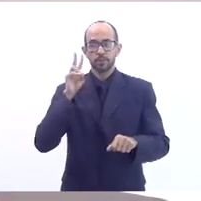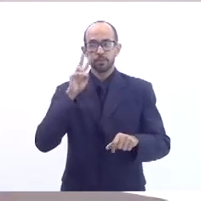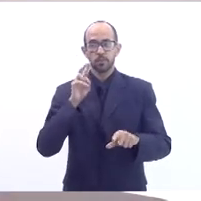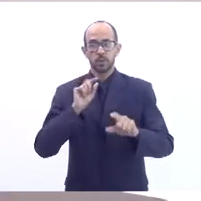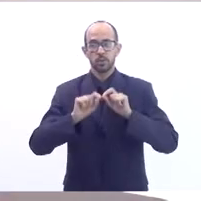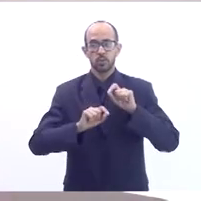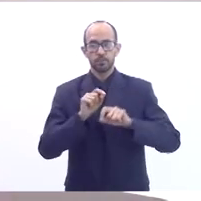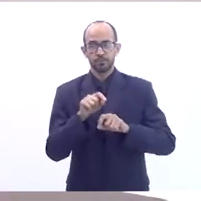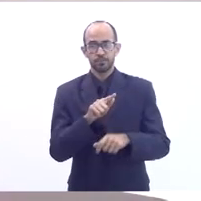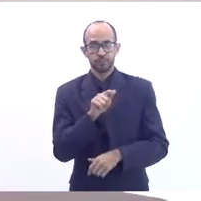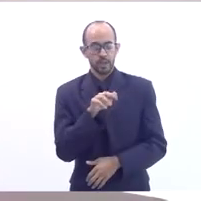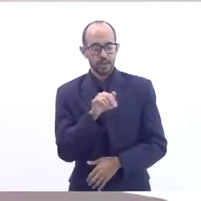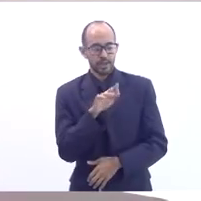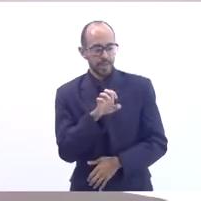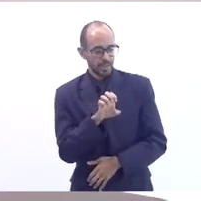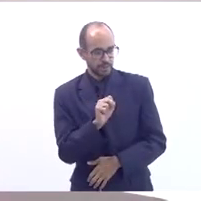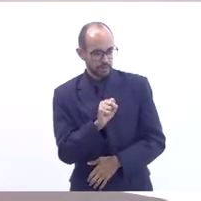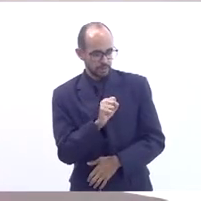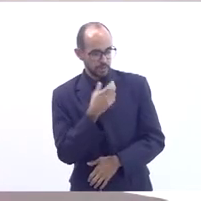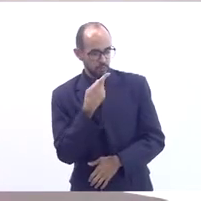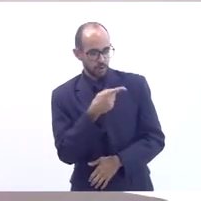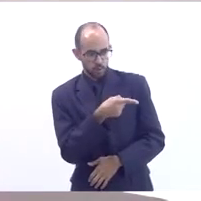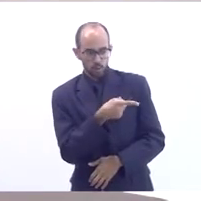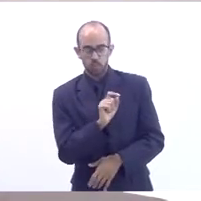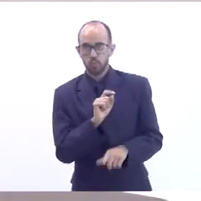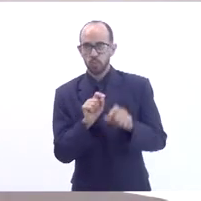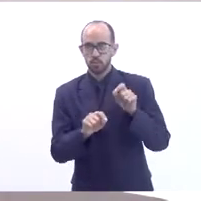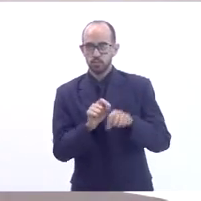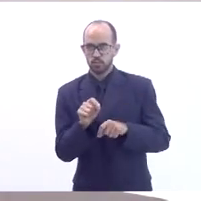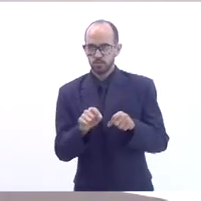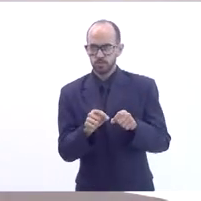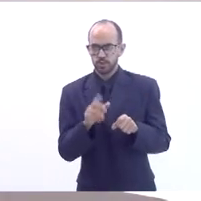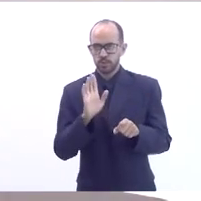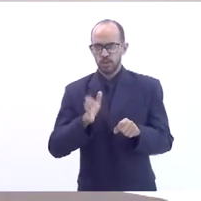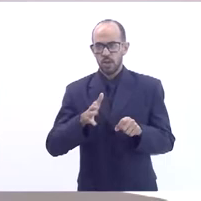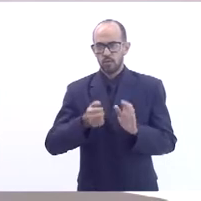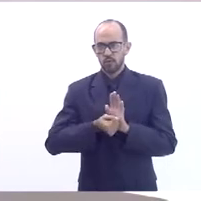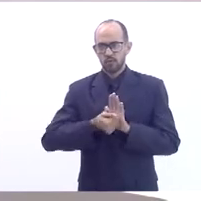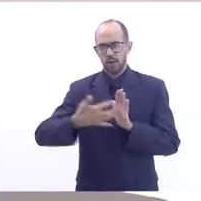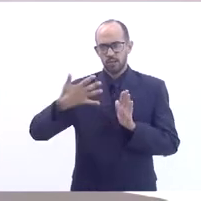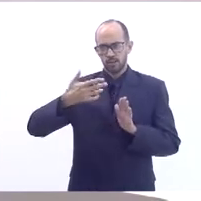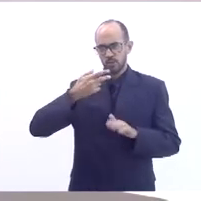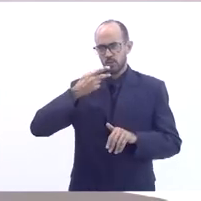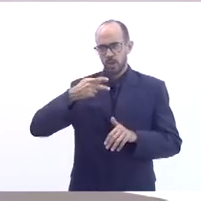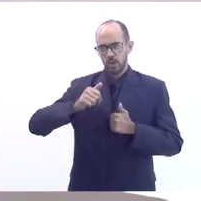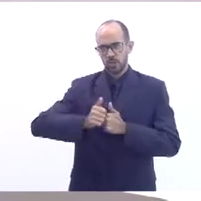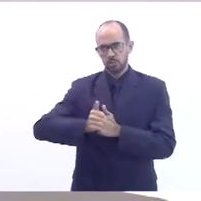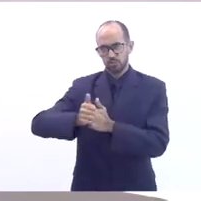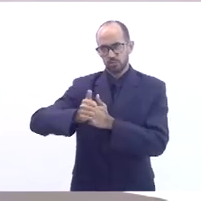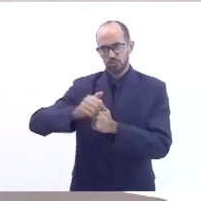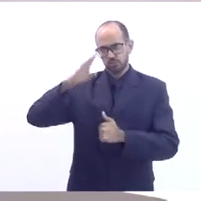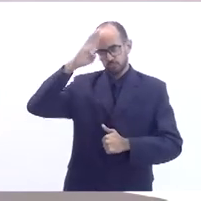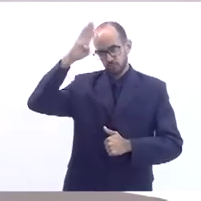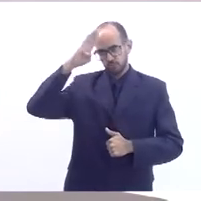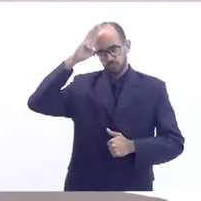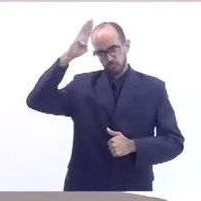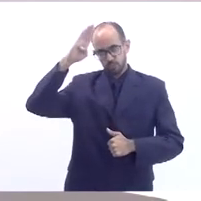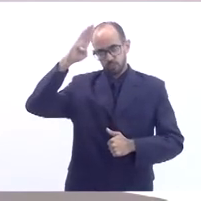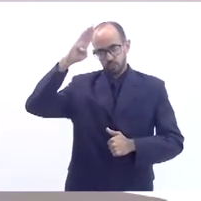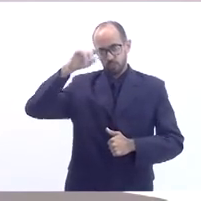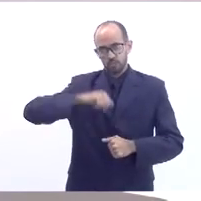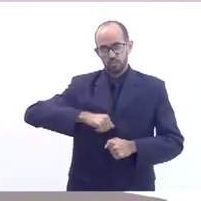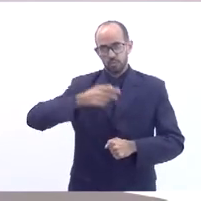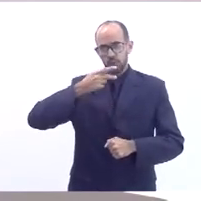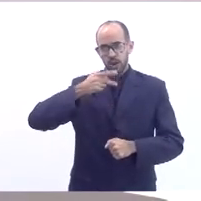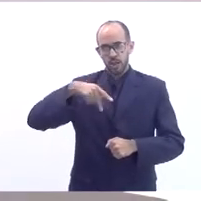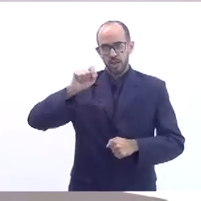fala daggett foi o seguinte eu falei várias vezes aqui de bolsonaro listas para falar de várias leis das